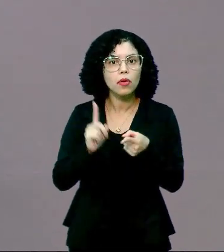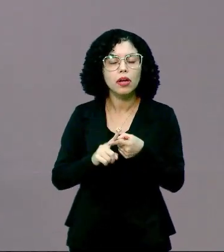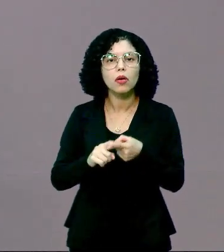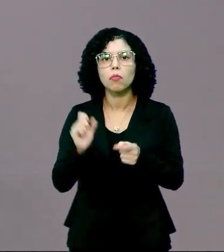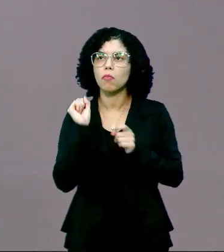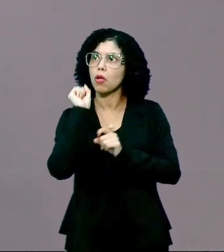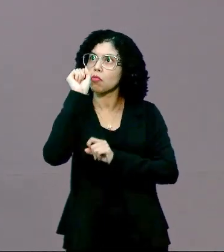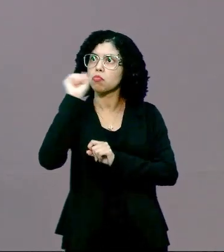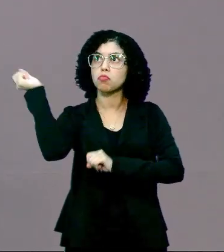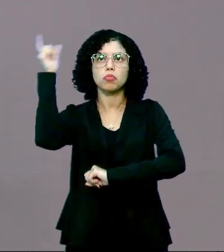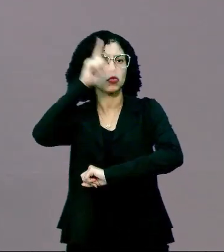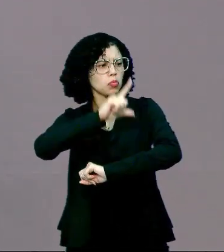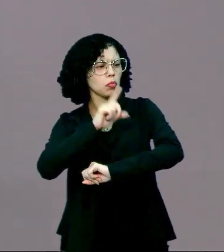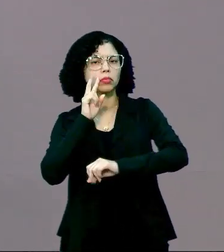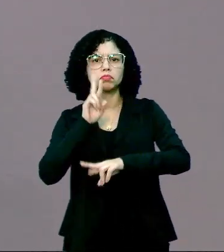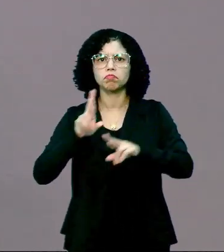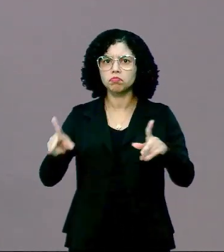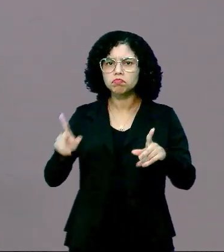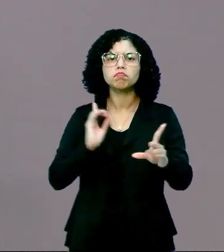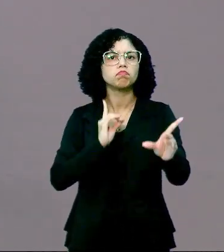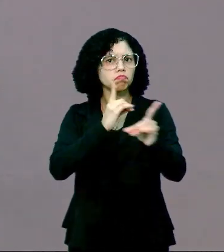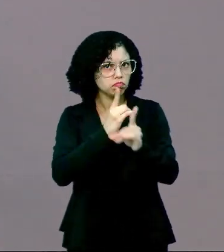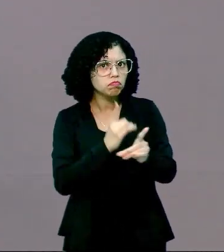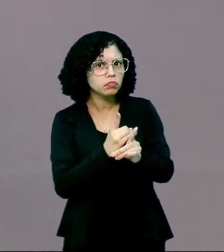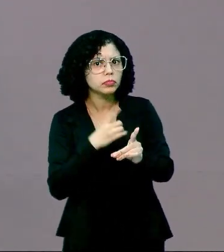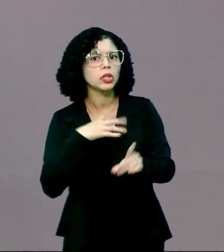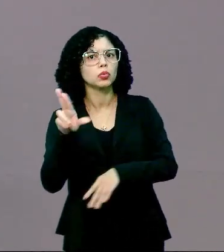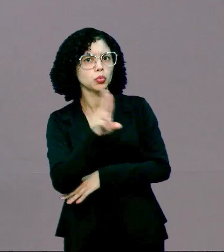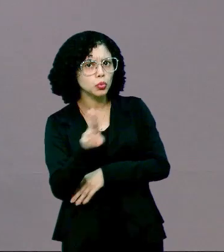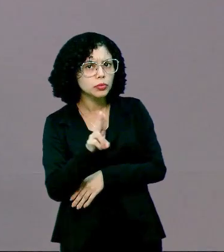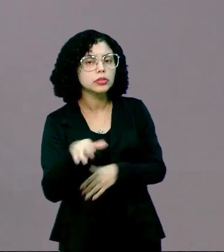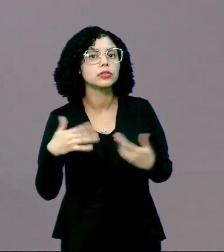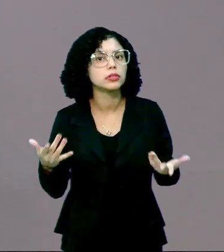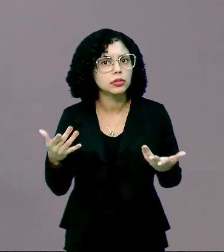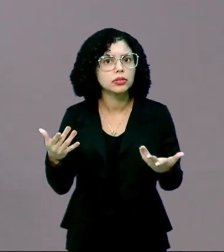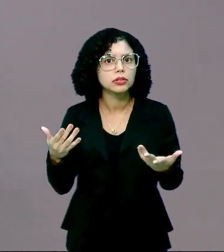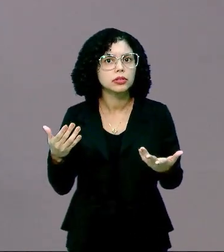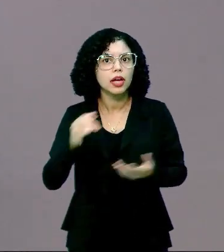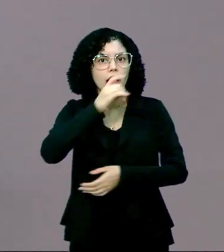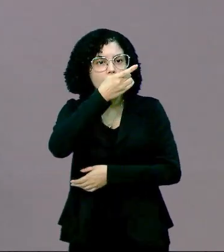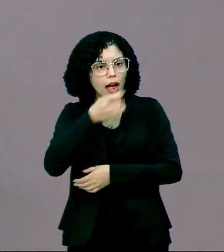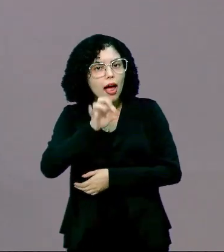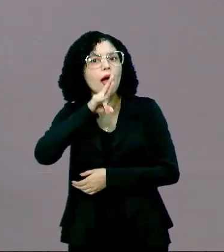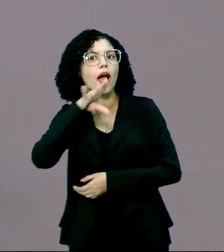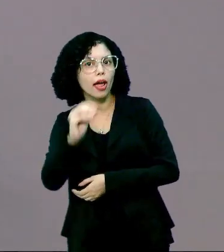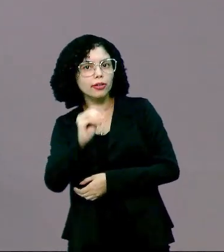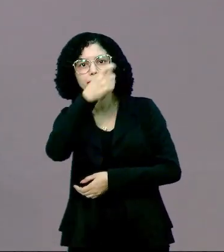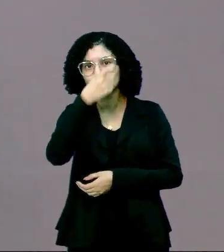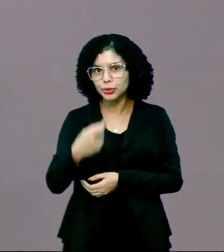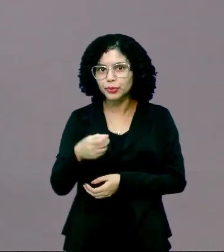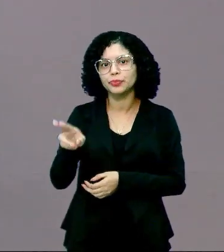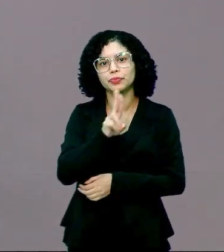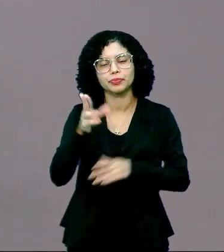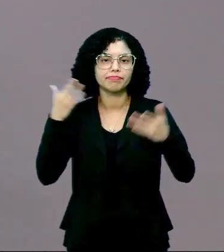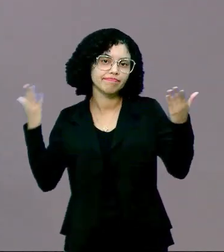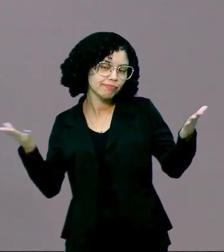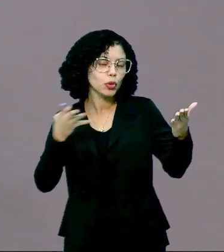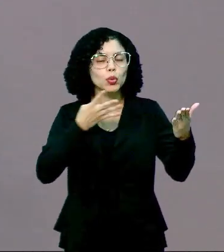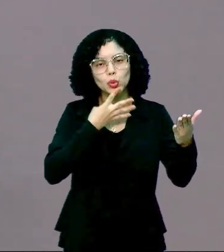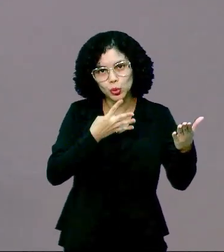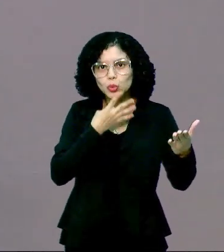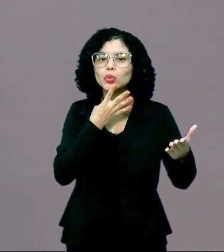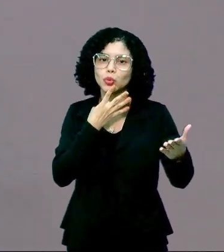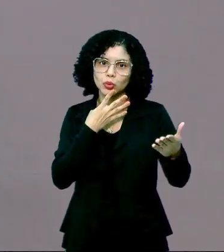uma luz. E aí, por essa descoberta, deu-se o nome de raio-x, que virou um nome comercial, né? Hoje, então, nós